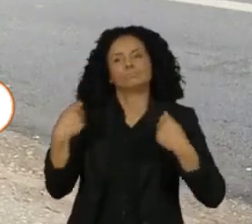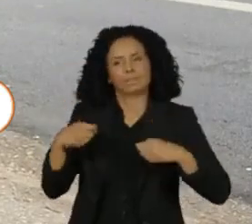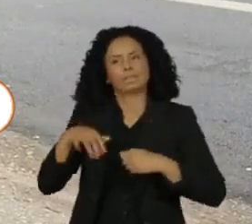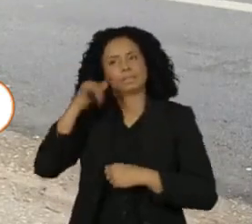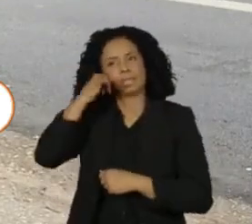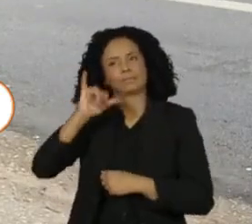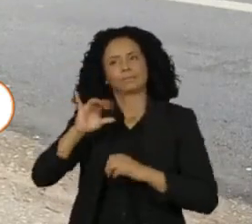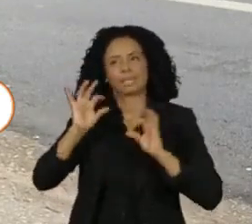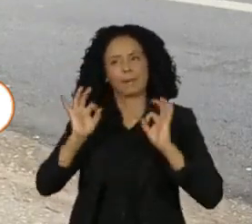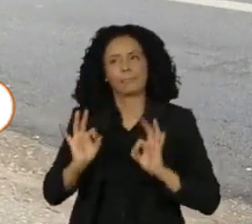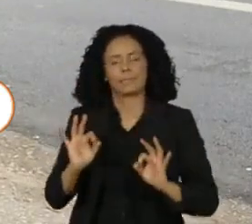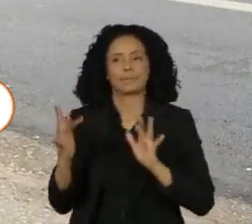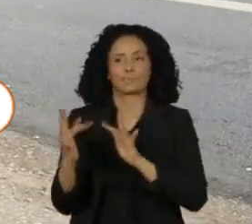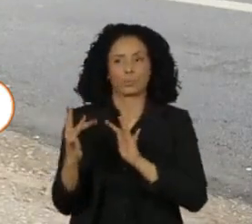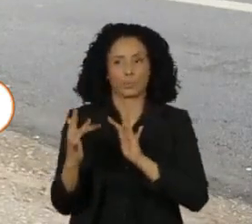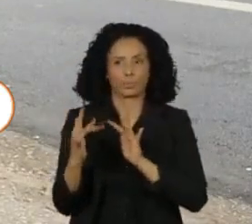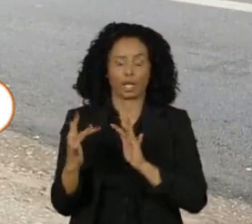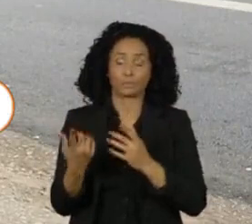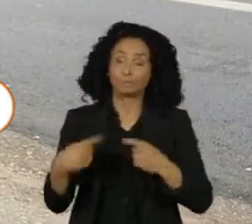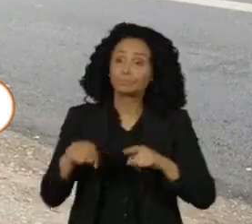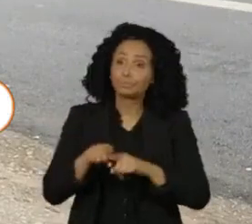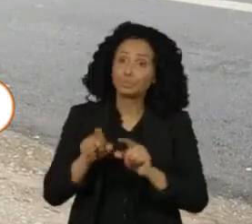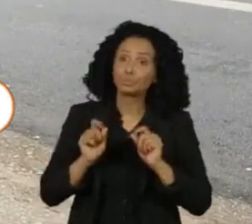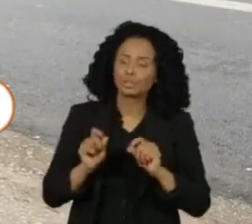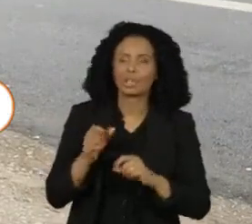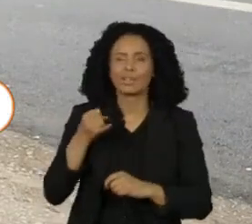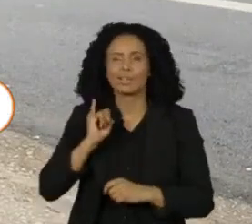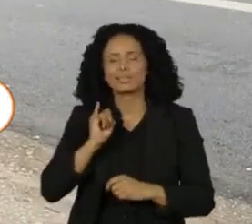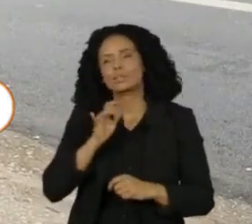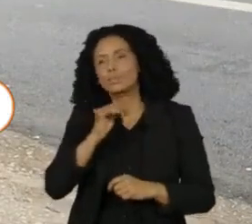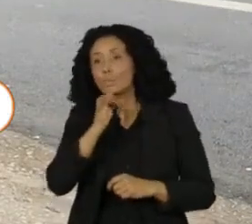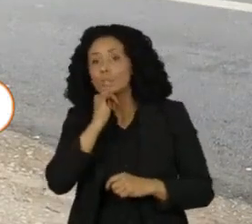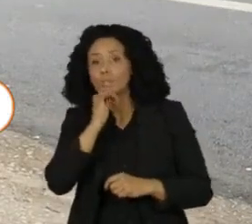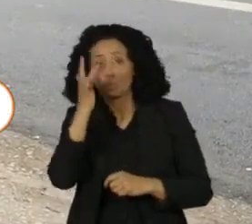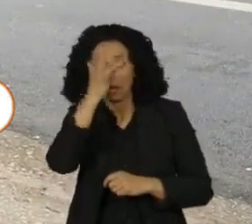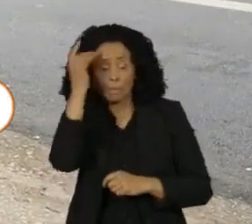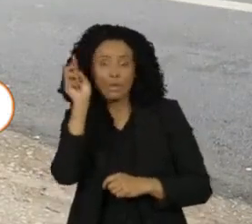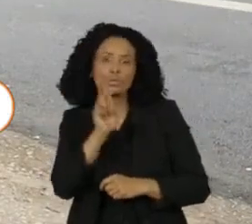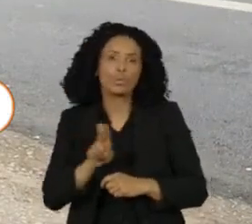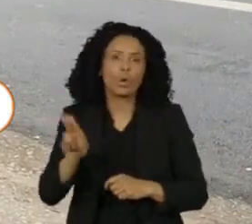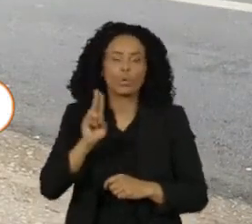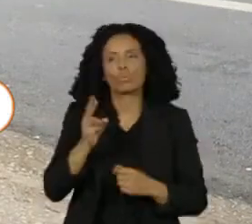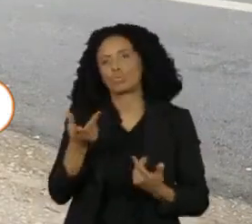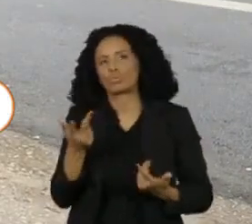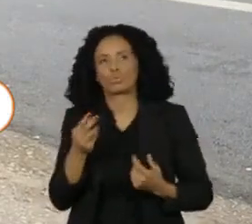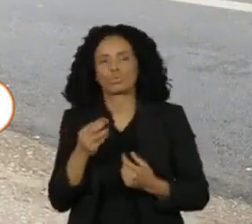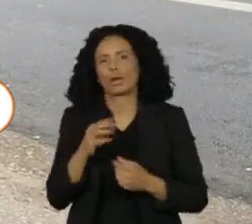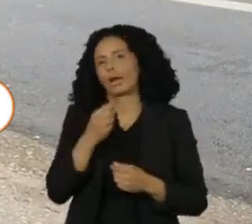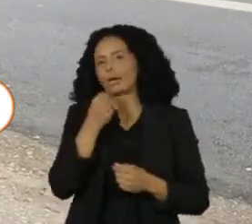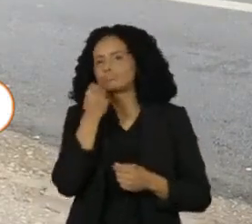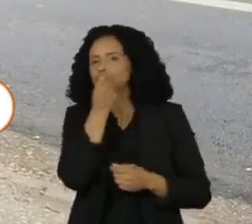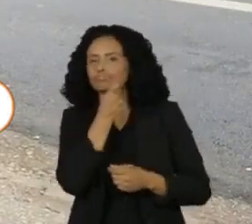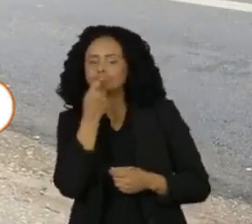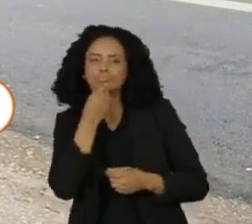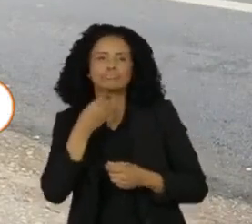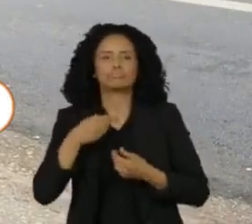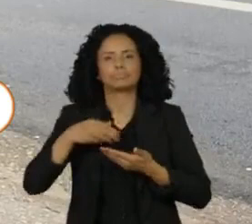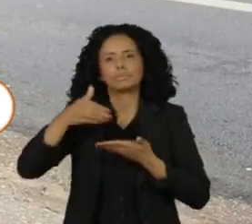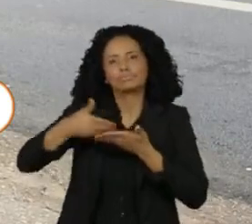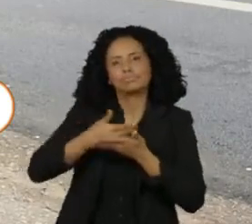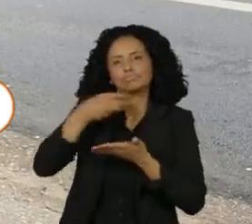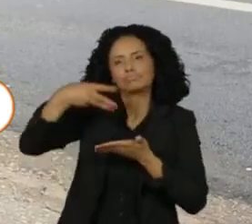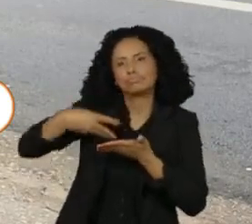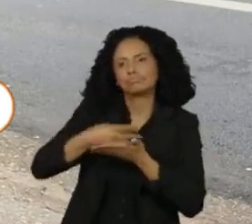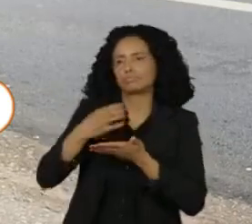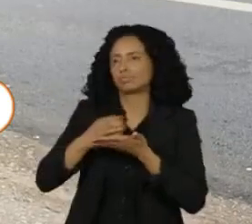com sintoma da varíola dos macacos. Evitar também o compartilhamento de objetos de uso pessoal, como talheres e copos,